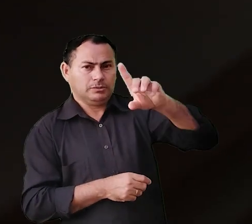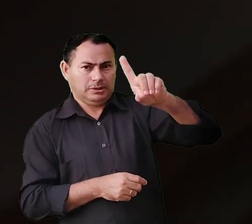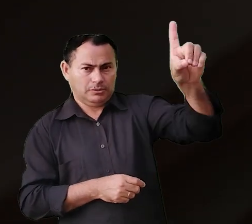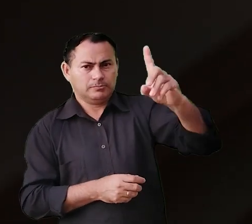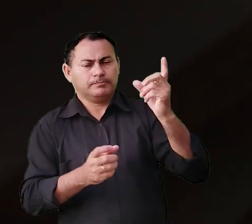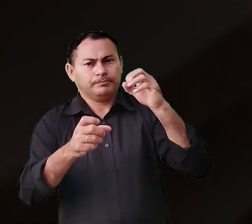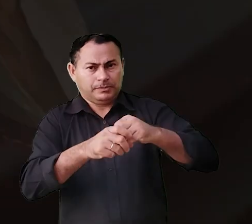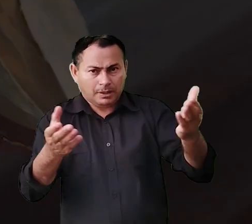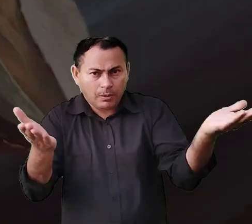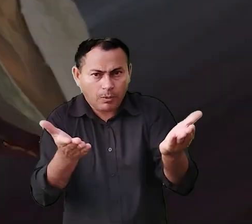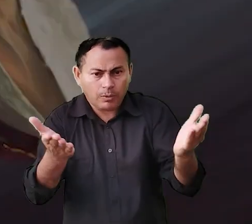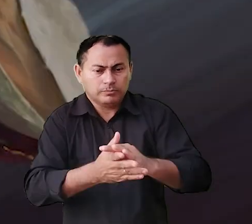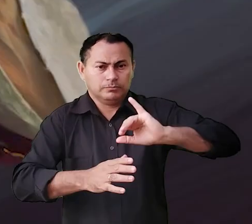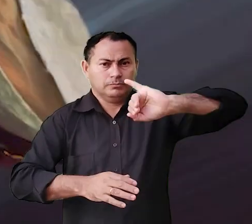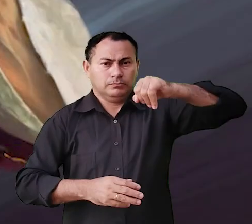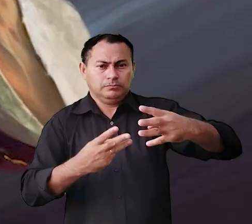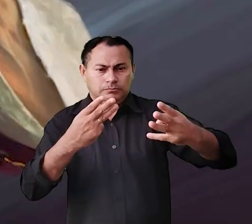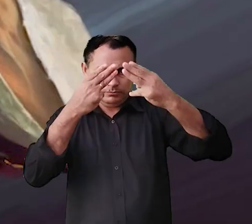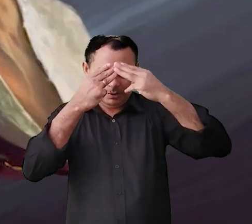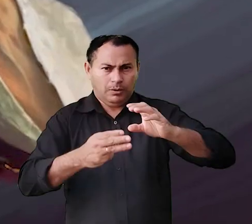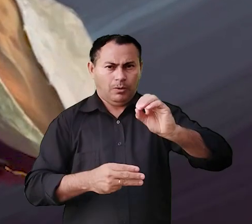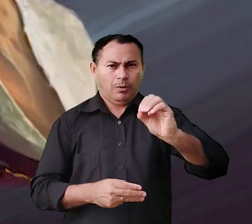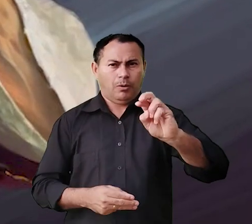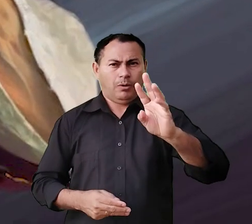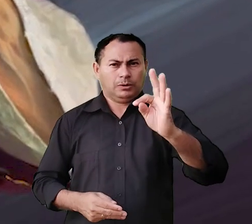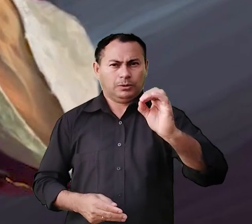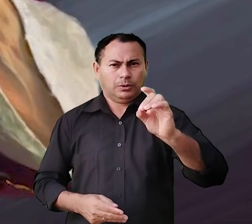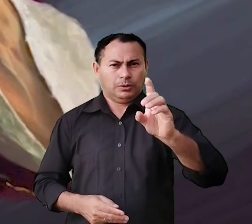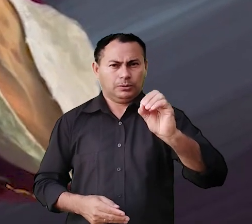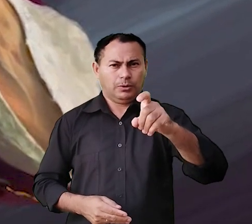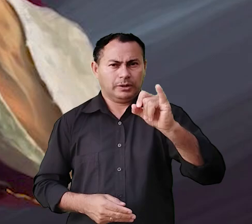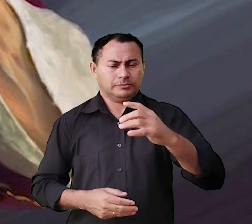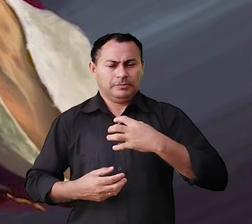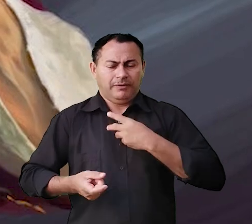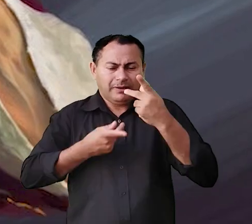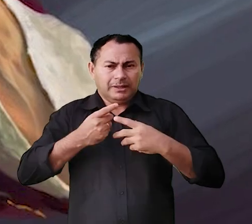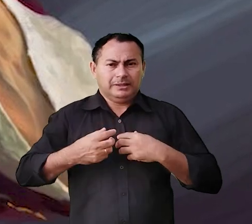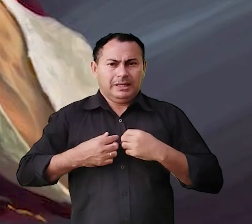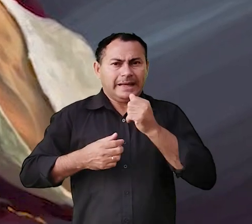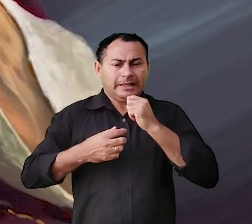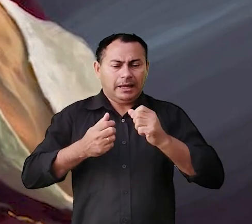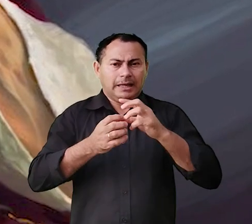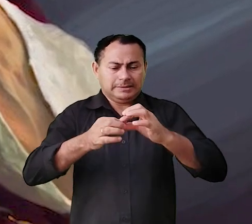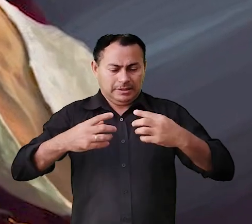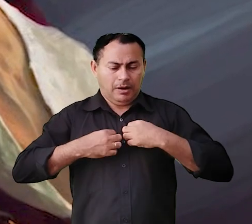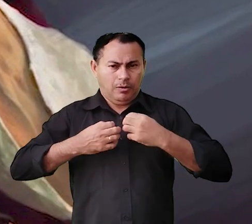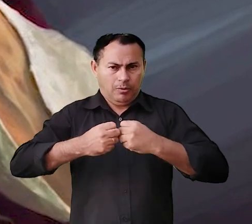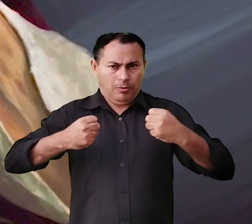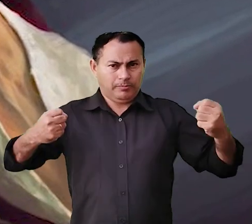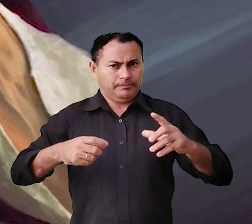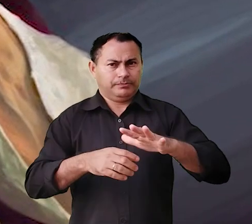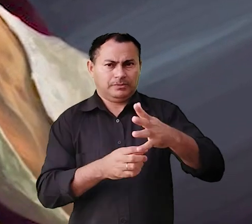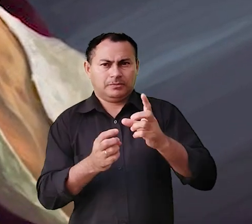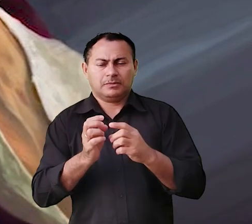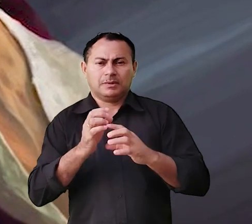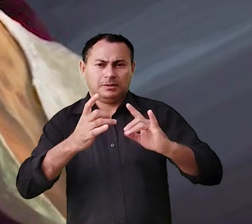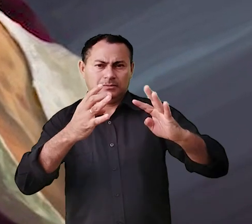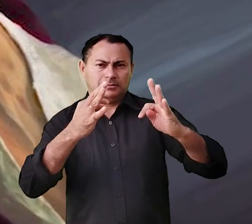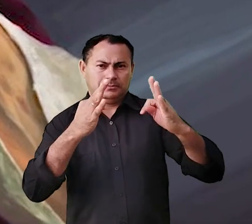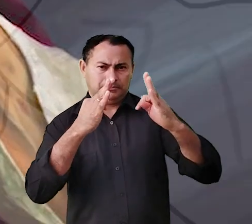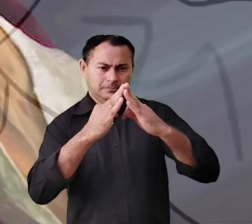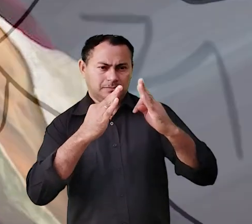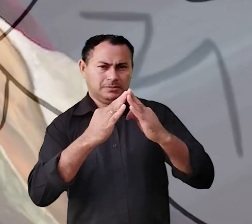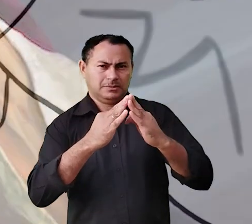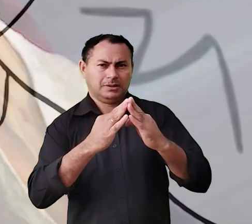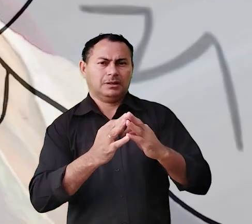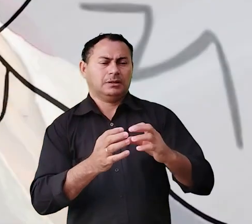seu Deus. Hoje, quando os judeus ortodoxos querem demonstrar remorso, ainda rasgam suas roupas. Talvez numa